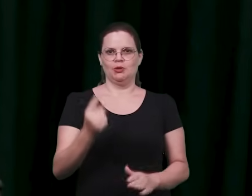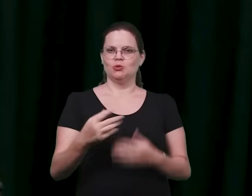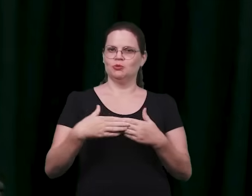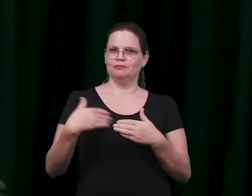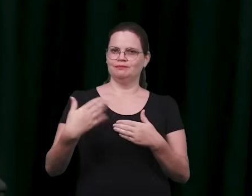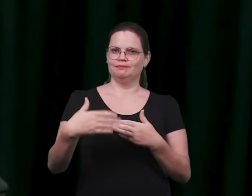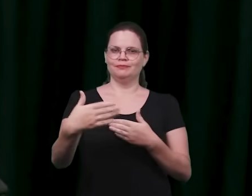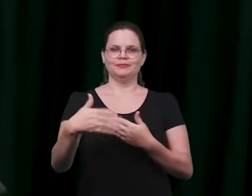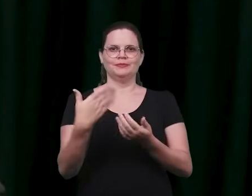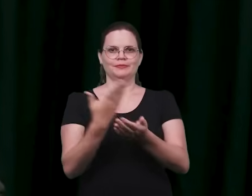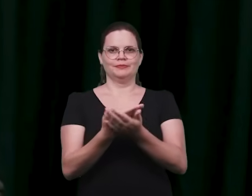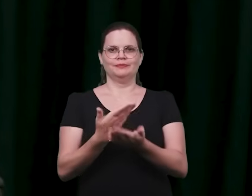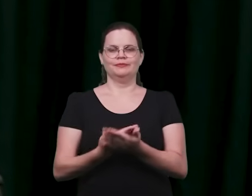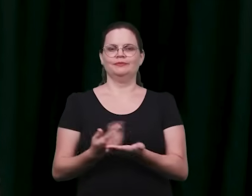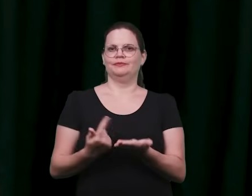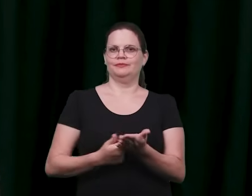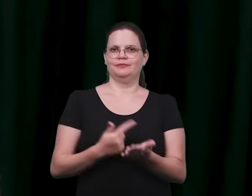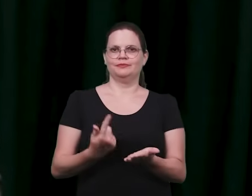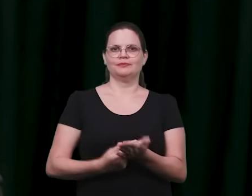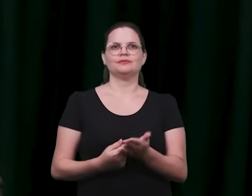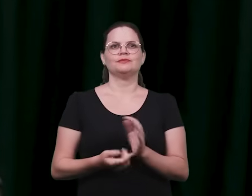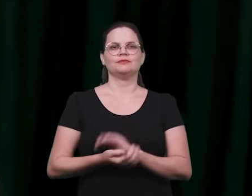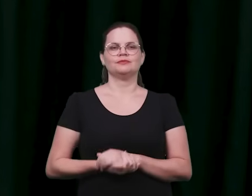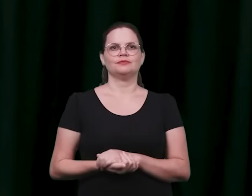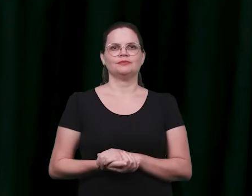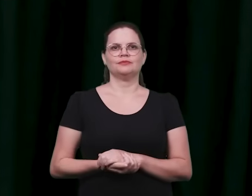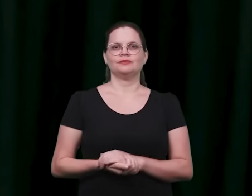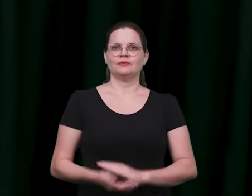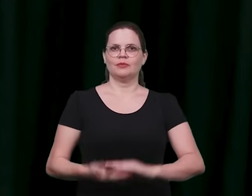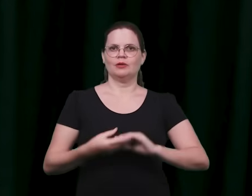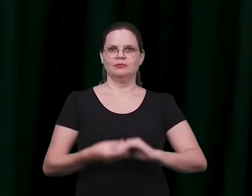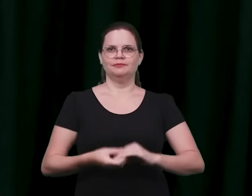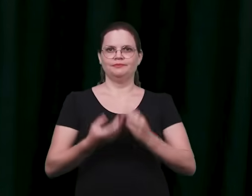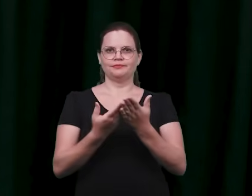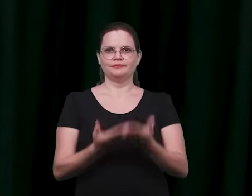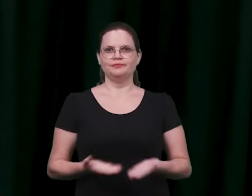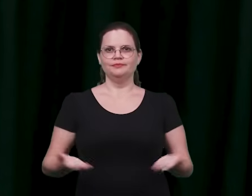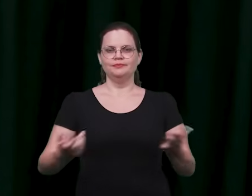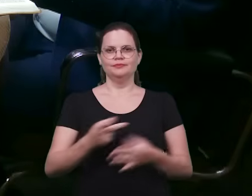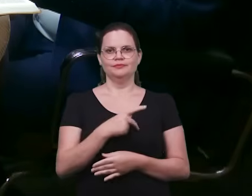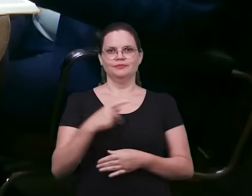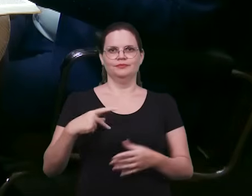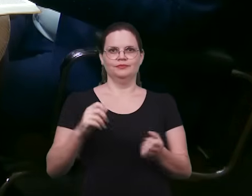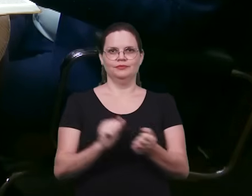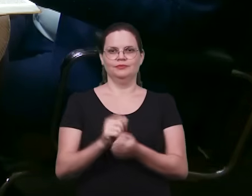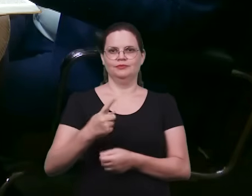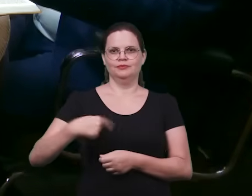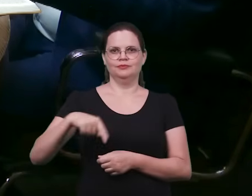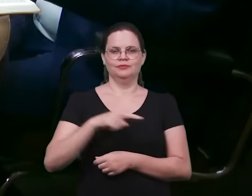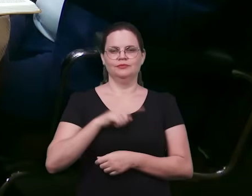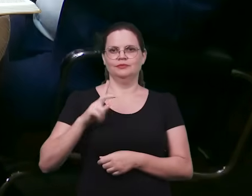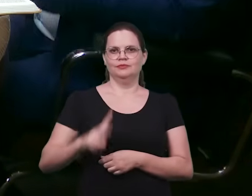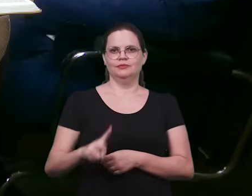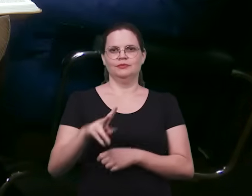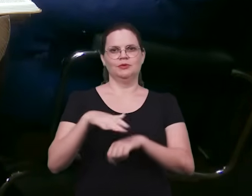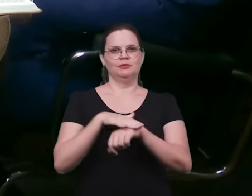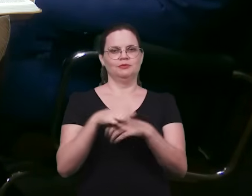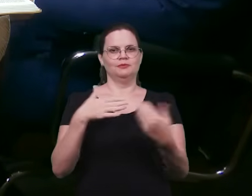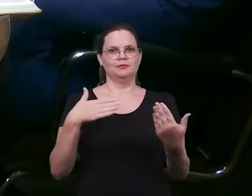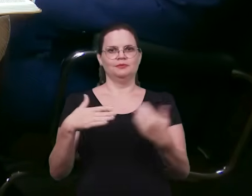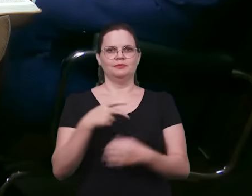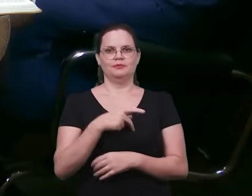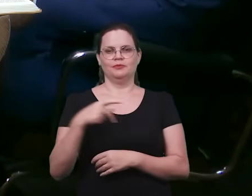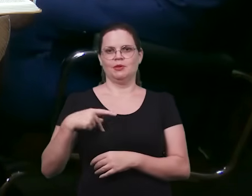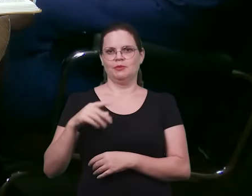para estudarmos este livro, no episódio de hoje, eu quero saudar os pastores que sempre estão conosco, que fazem parte deste programa, o